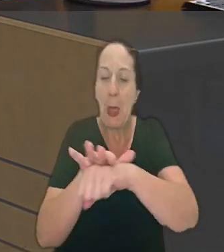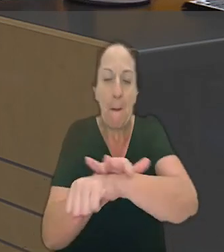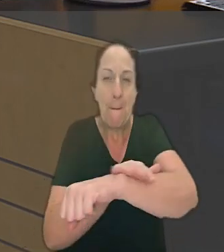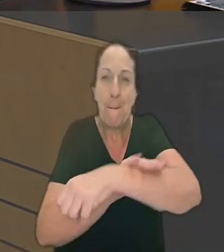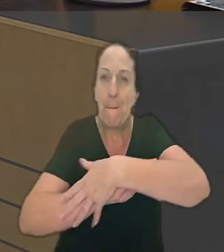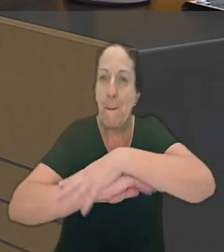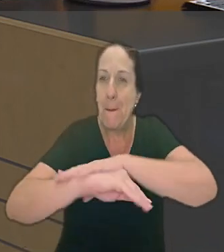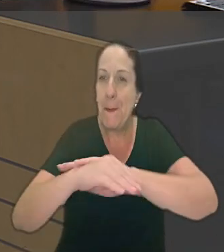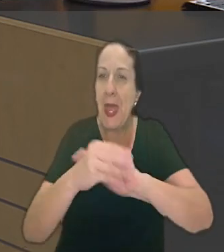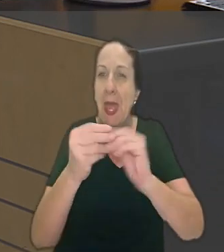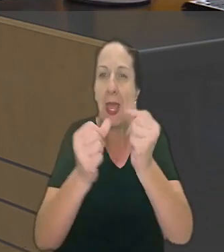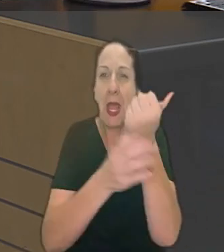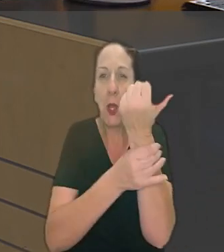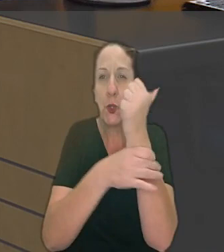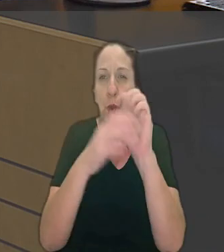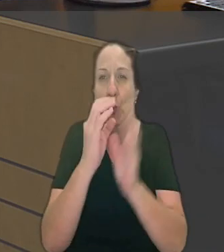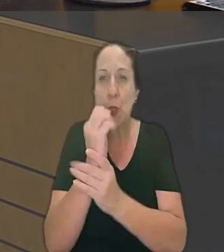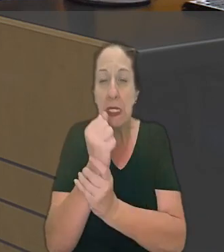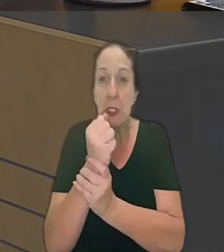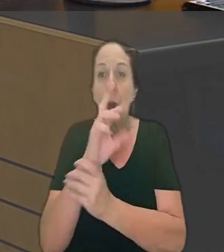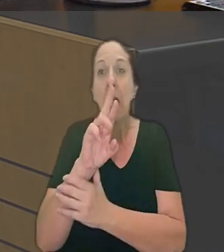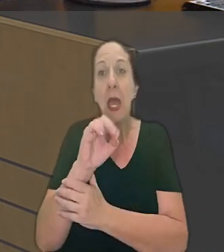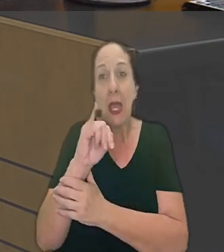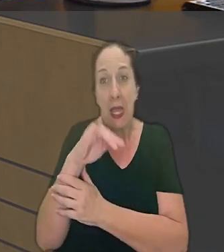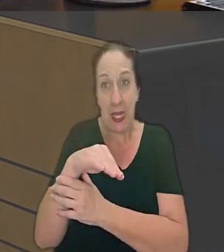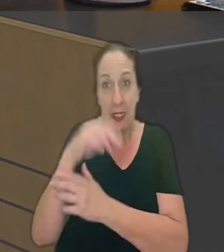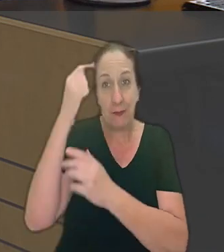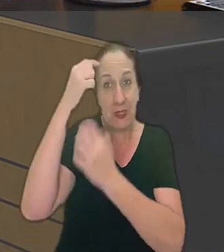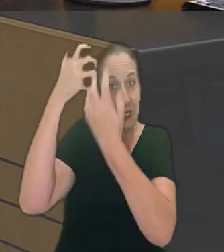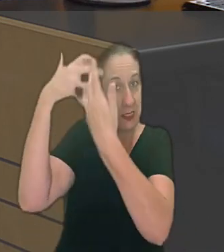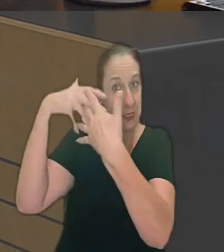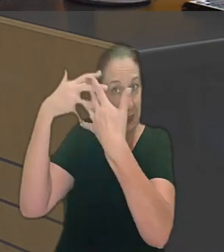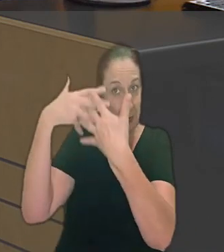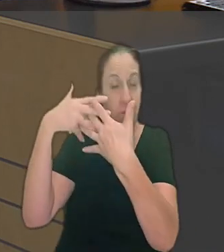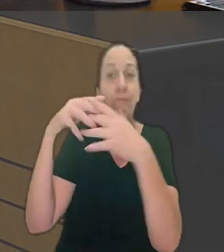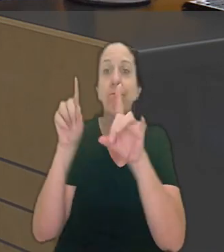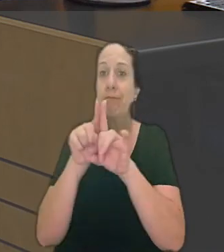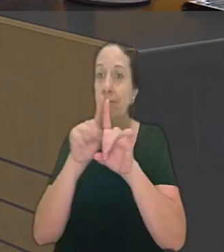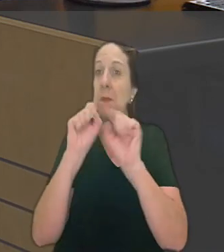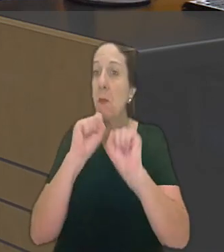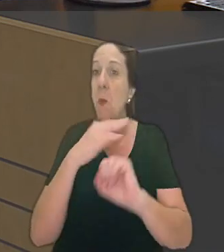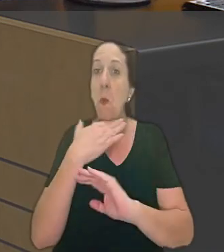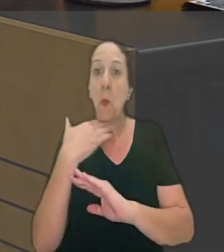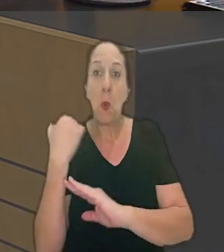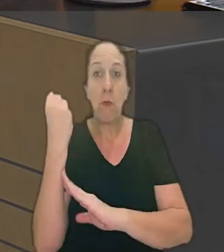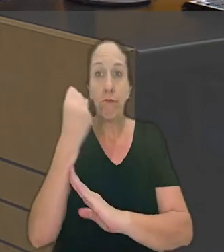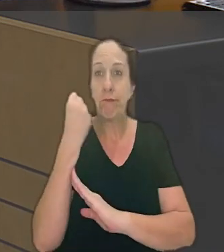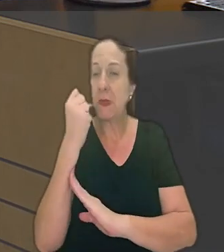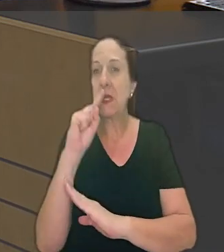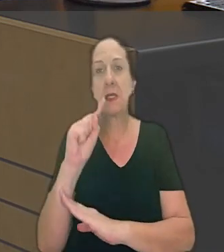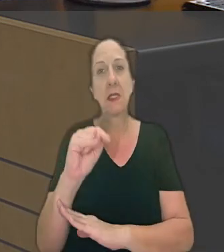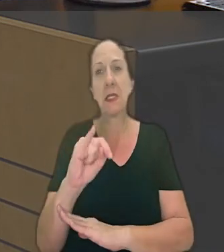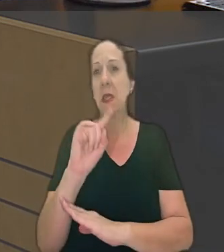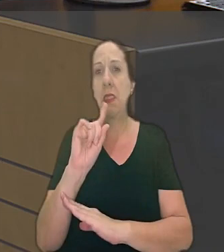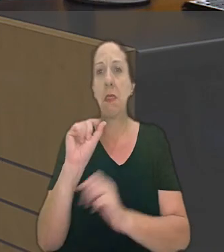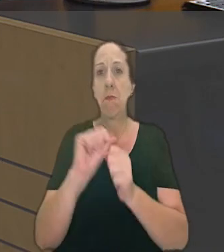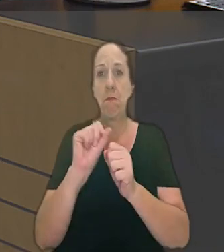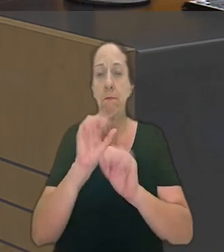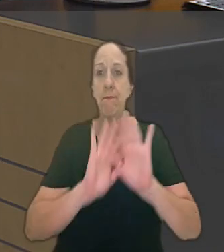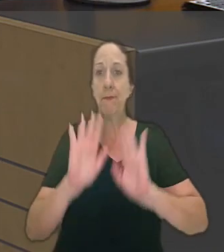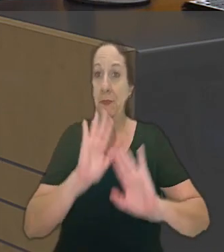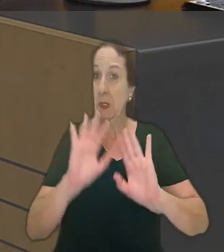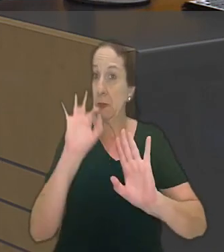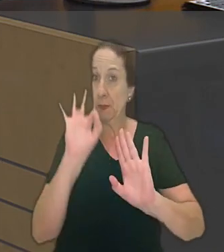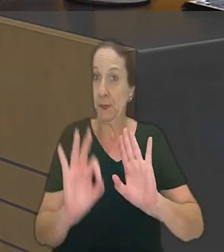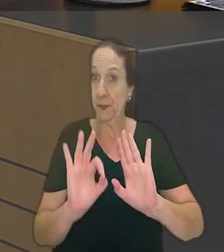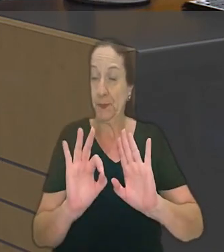autoimune que afeta a pele, as articulações, os rins e o cérebro e que pode até matar nos casos mais graves quando não é feito o